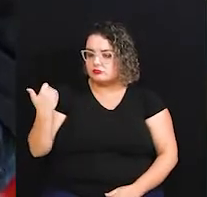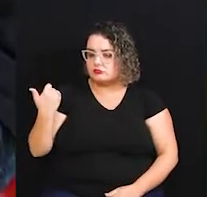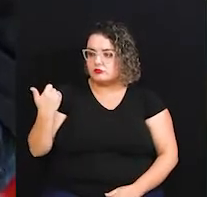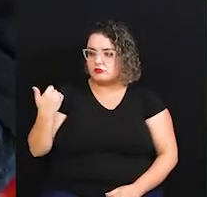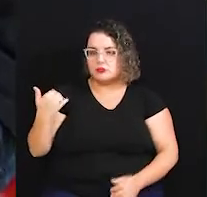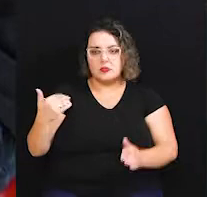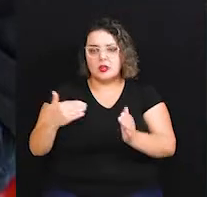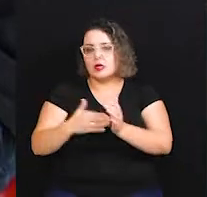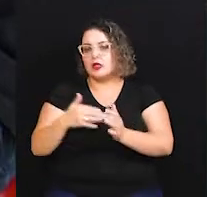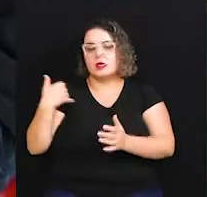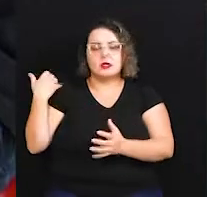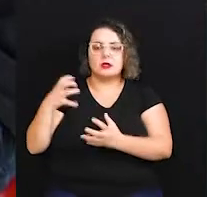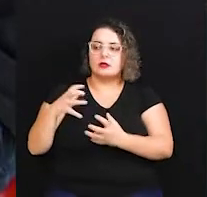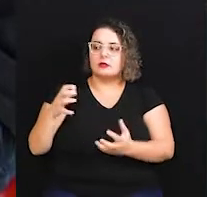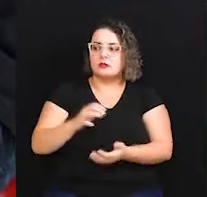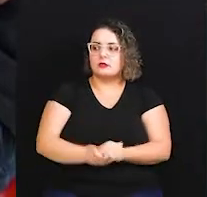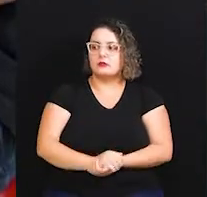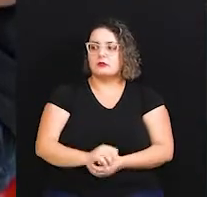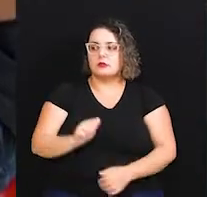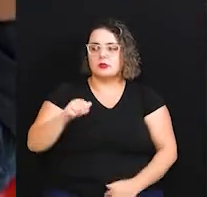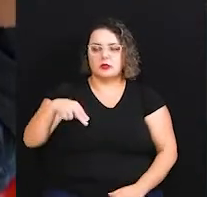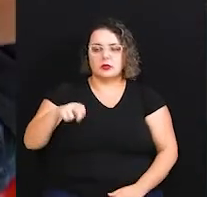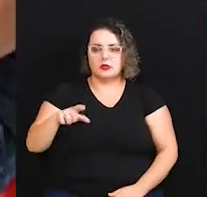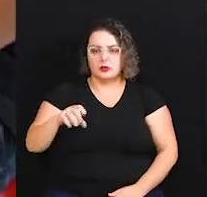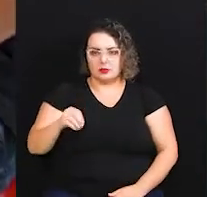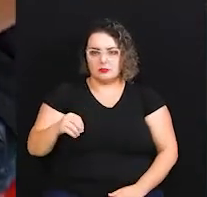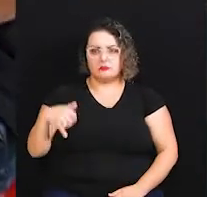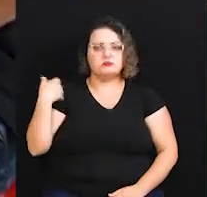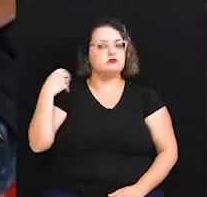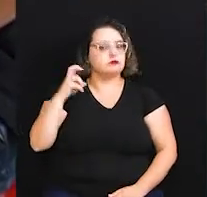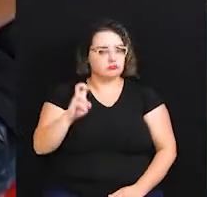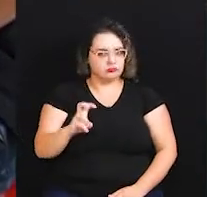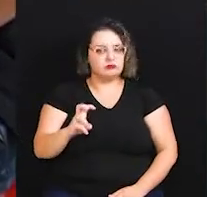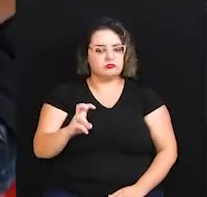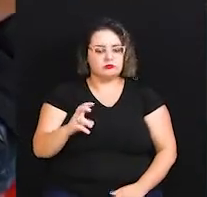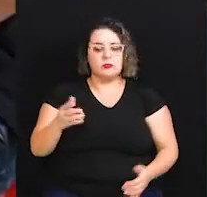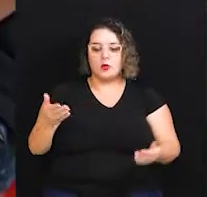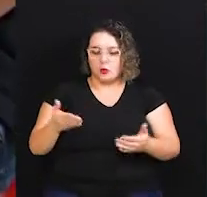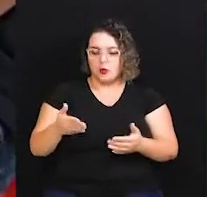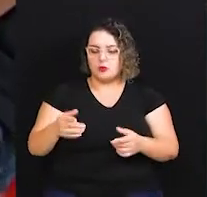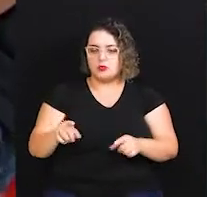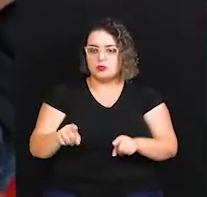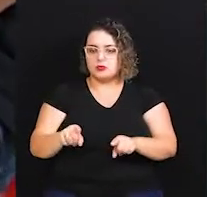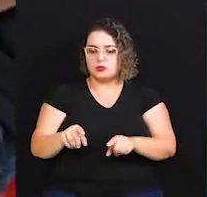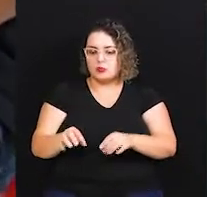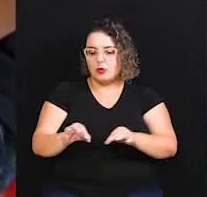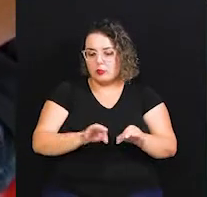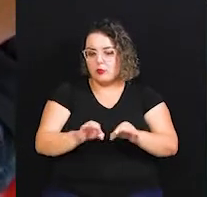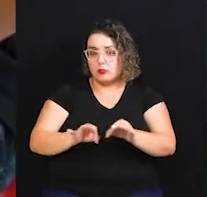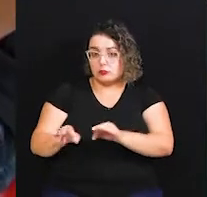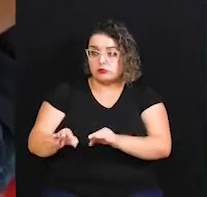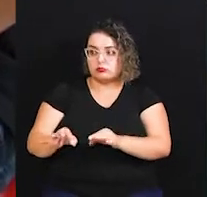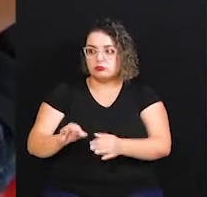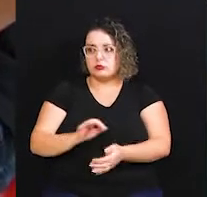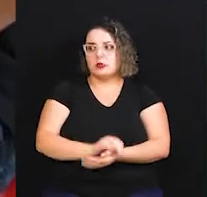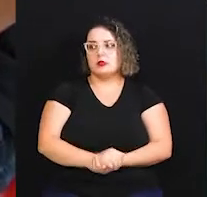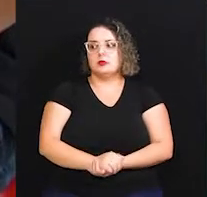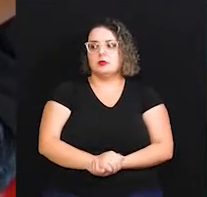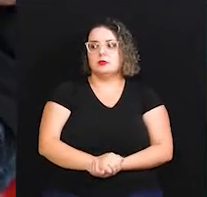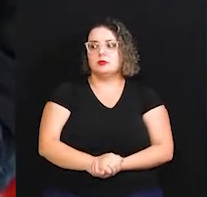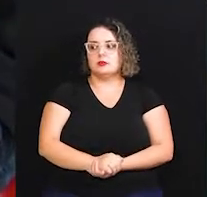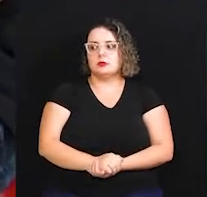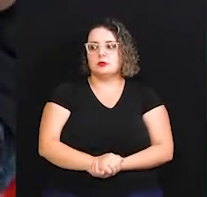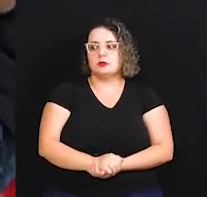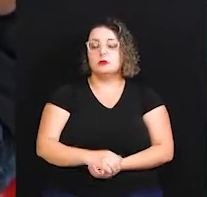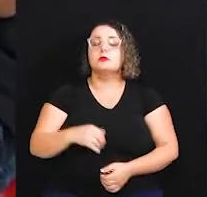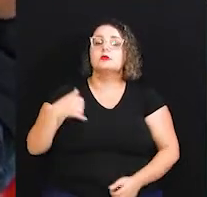até mais velho, como essa parte? No Anelo, a partir dos 5 anos. Só que hoje o projeto ele é intergeracional. Nós